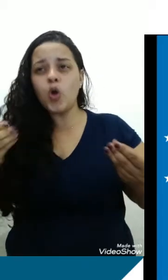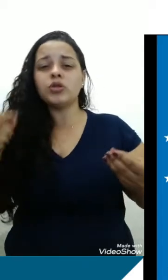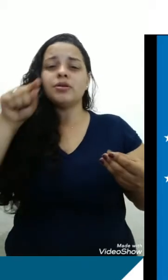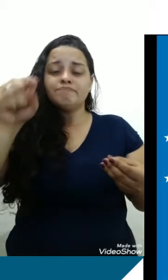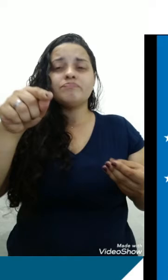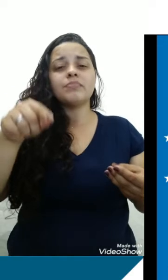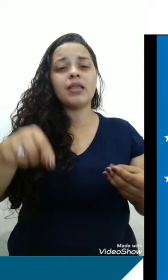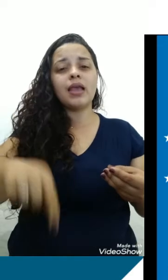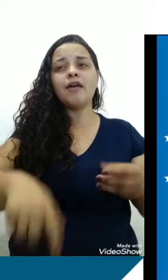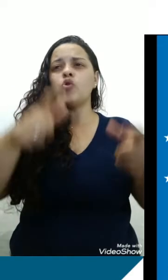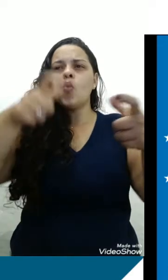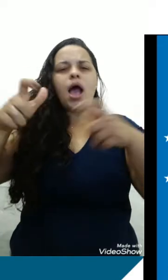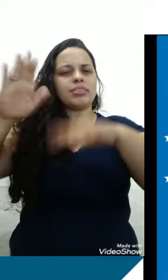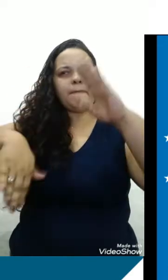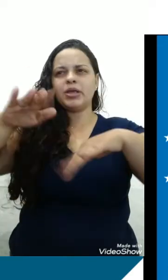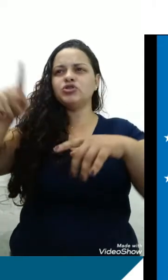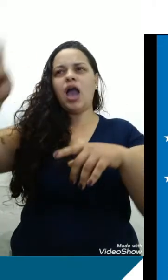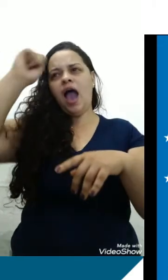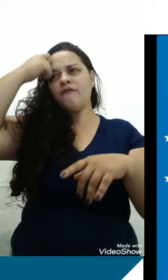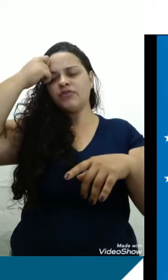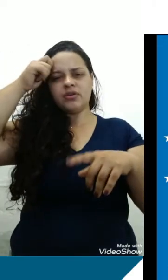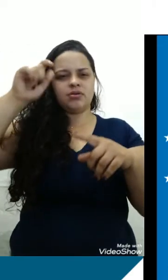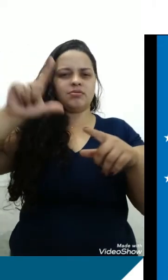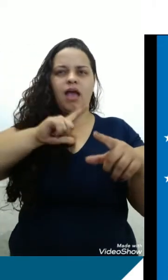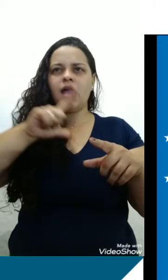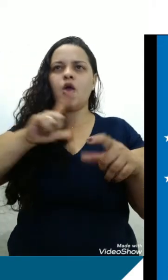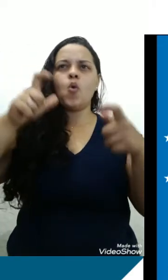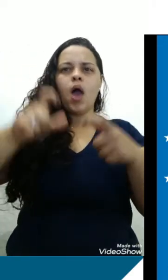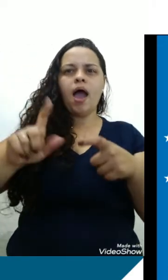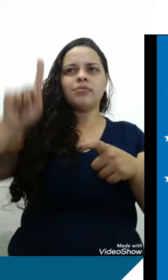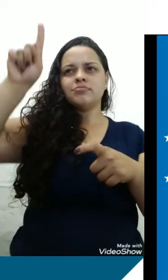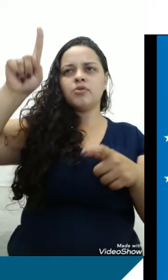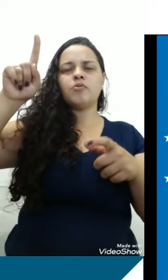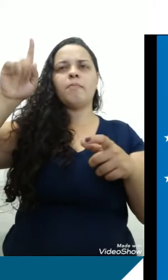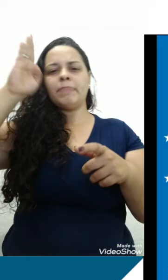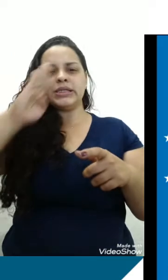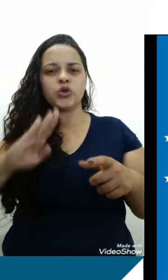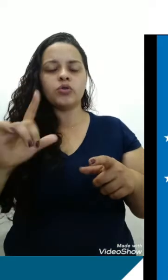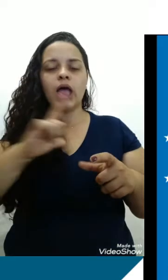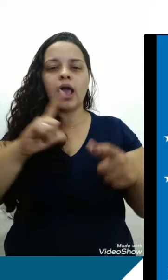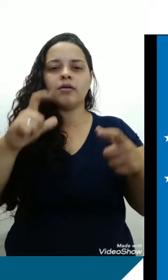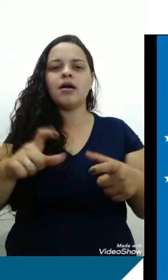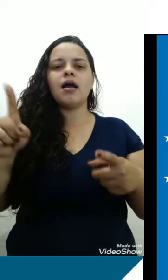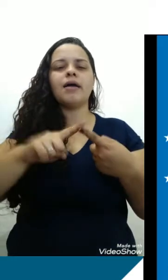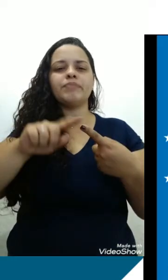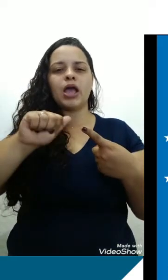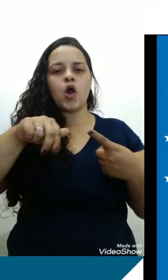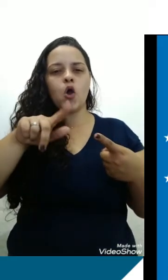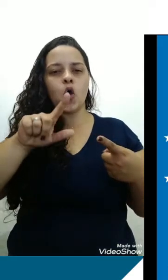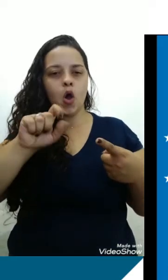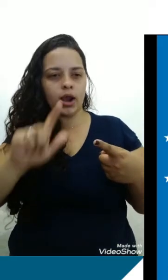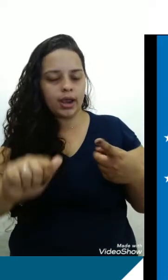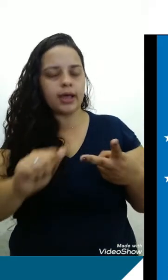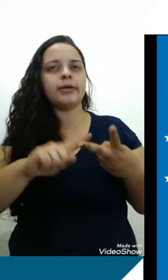esses escravos eles vinham de diferentes regiões da África, né? Os escravos que vieram para o Brasil vieram principalmente de Angola,